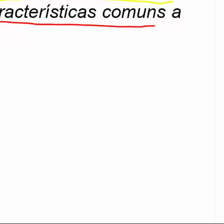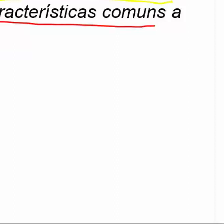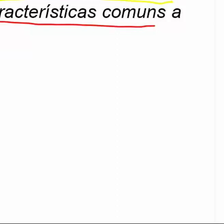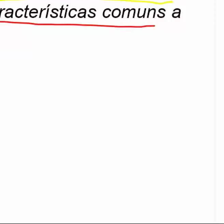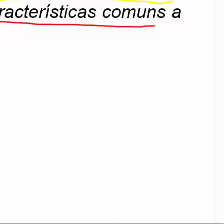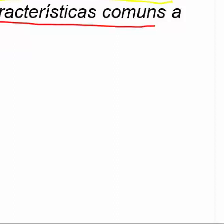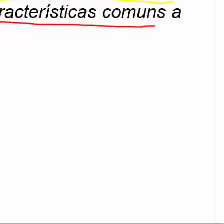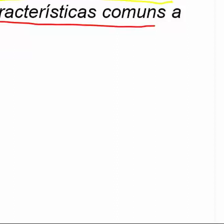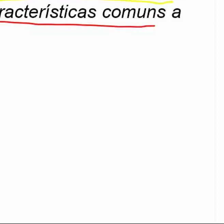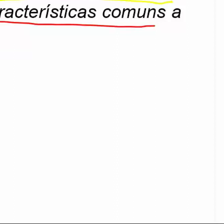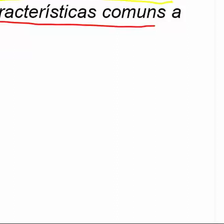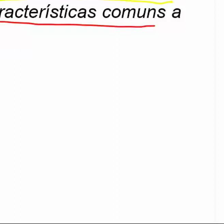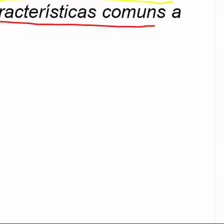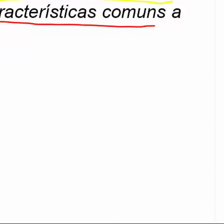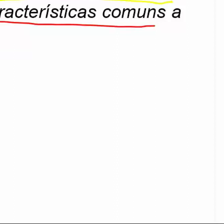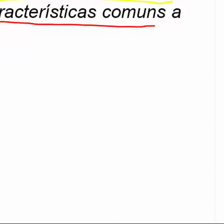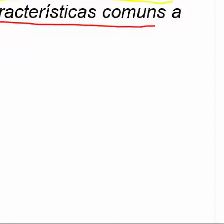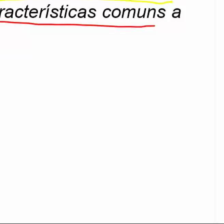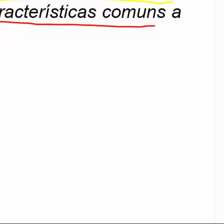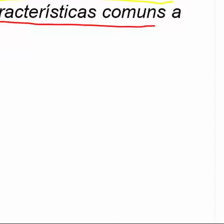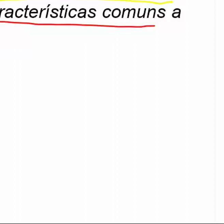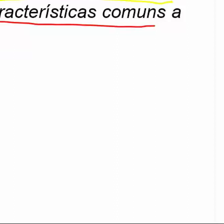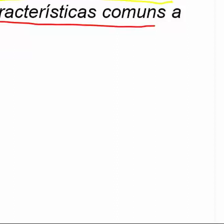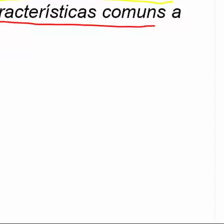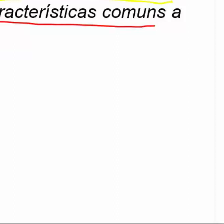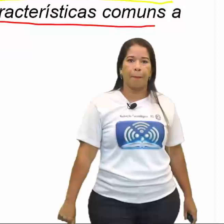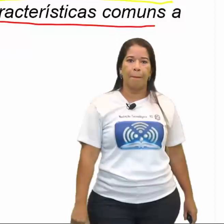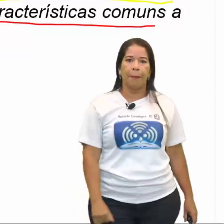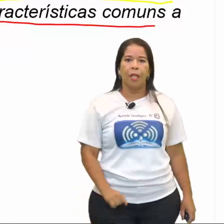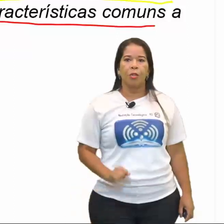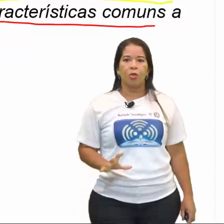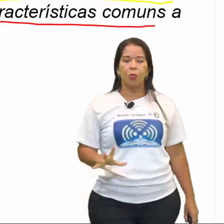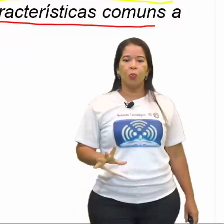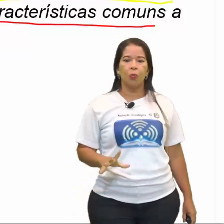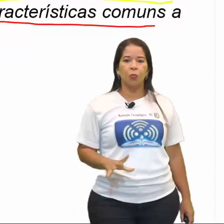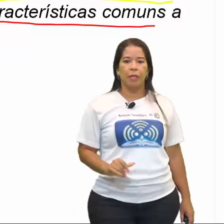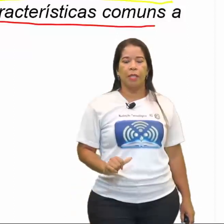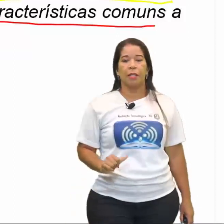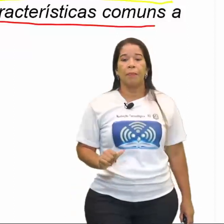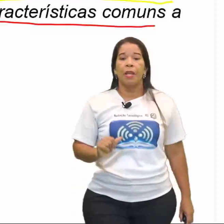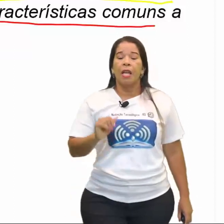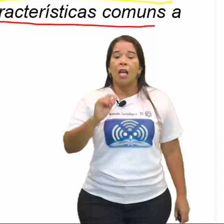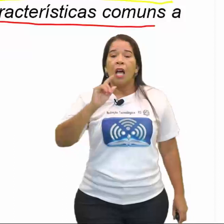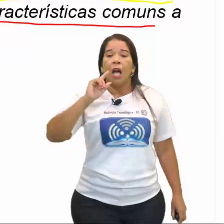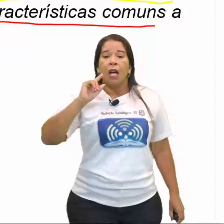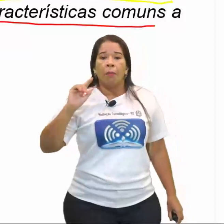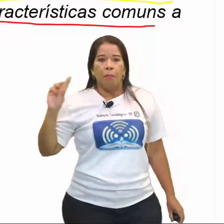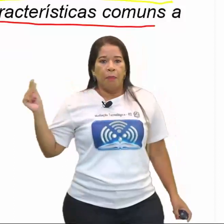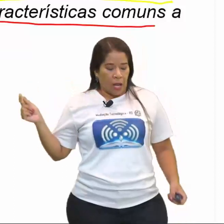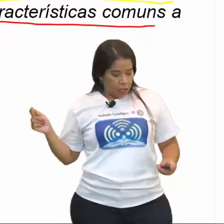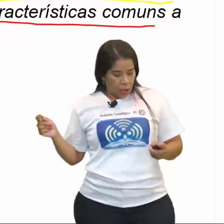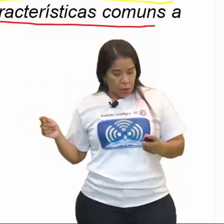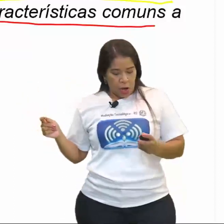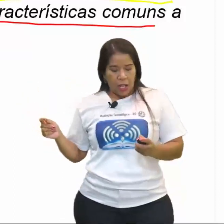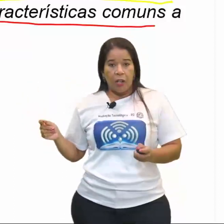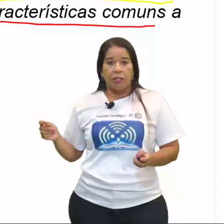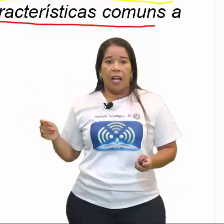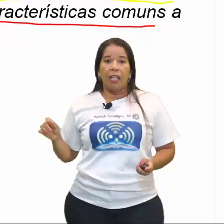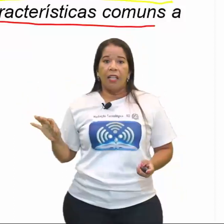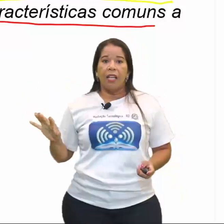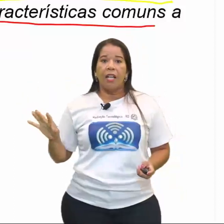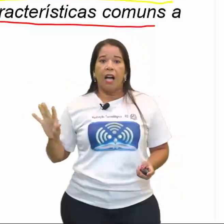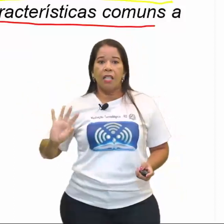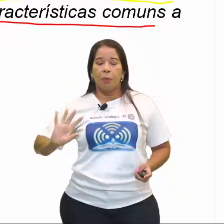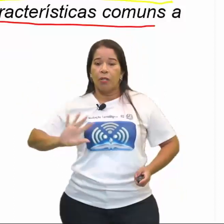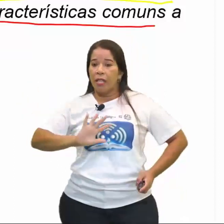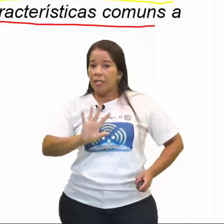específica. Aí pode me colocar aí na telinha, não tem problema. Tchum, beleza. Aí deixa eu colocar ali, ó, tá